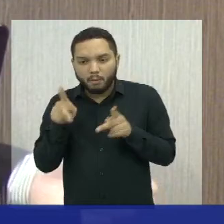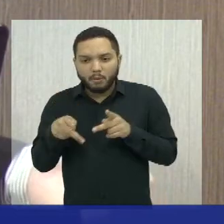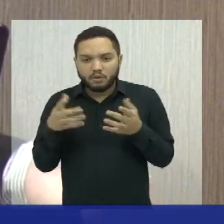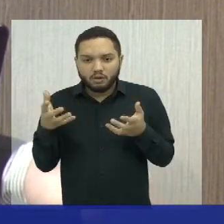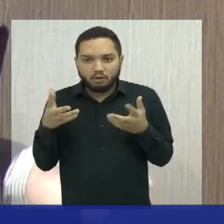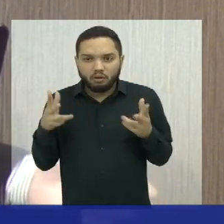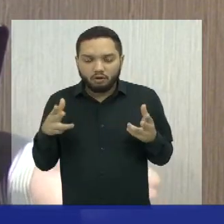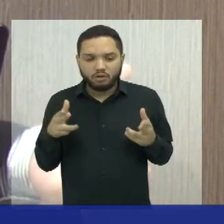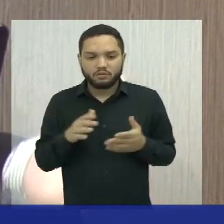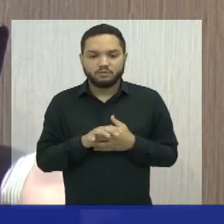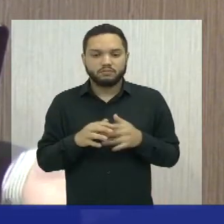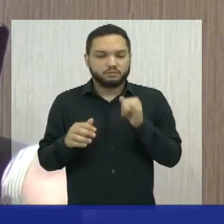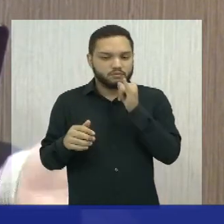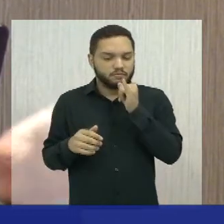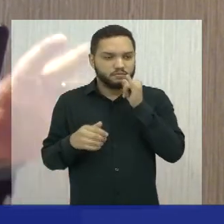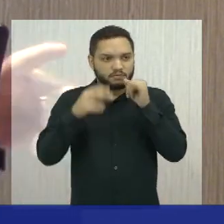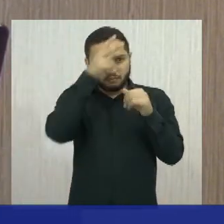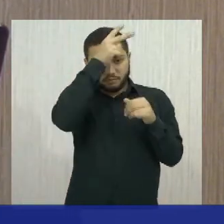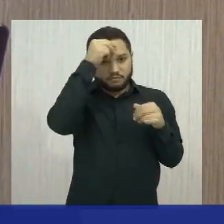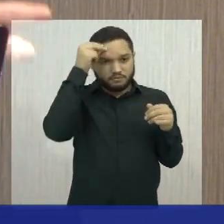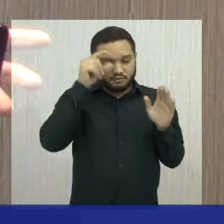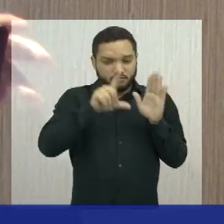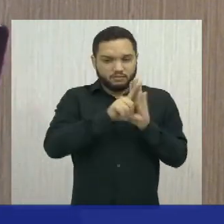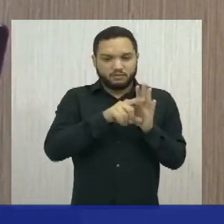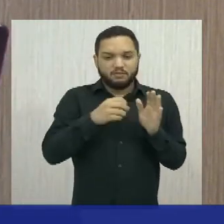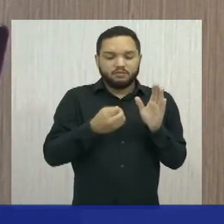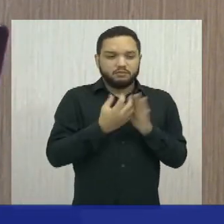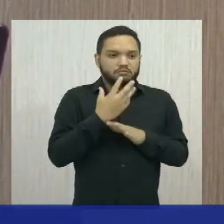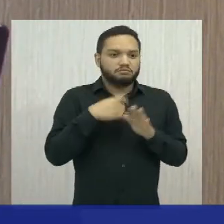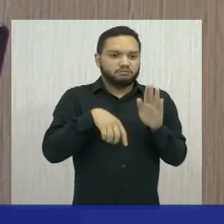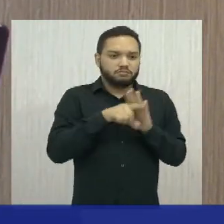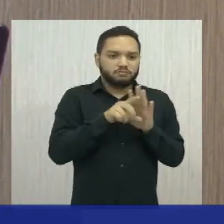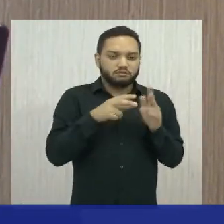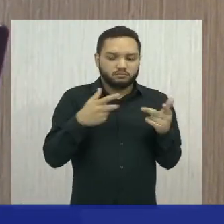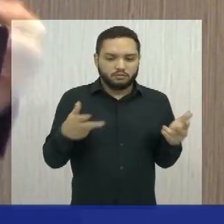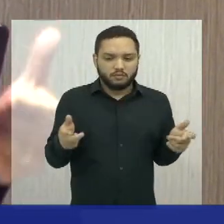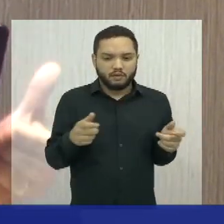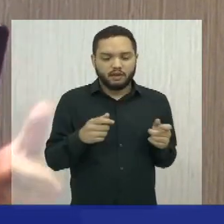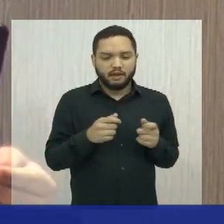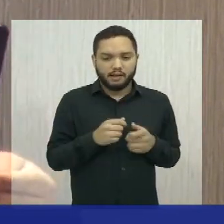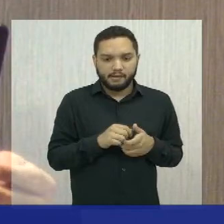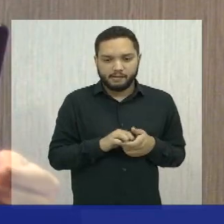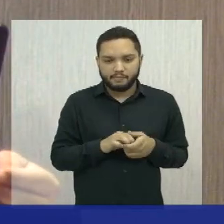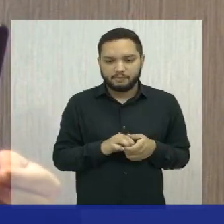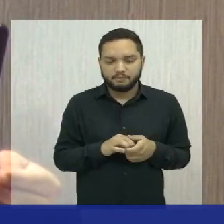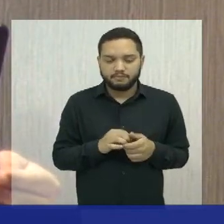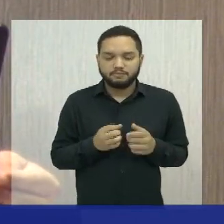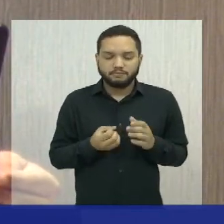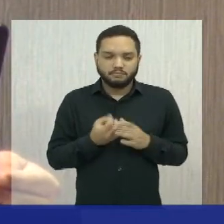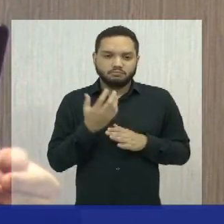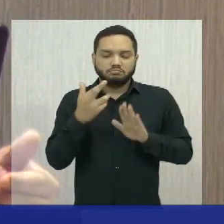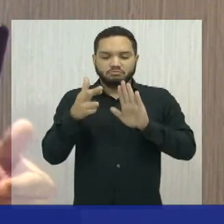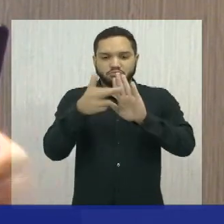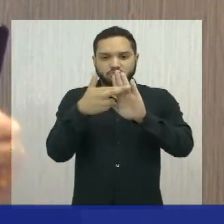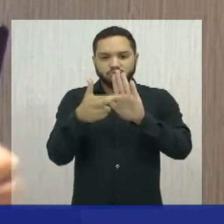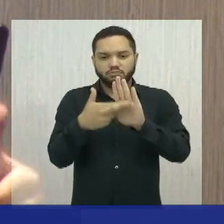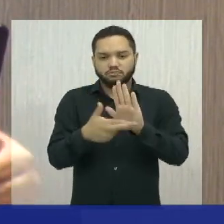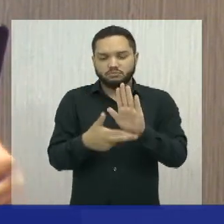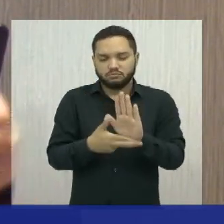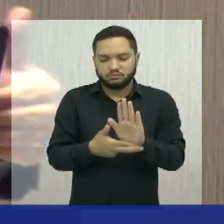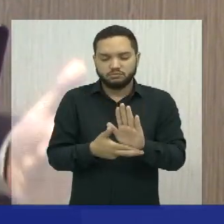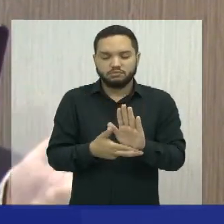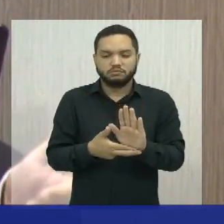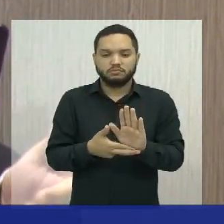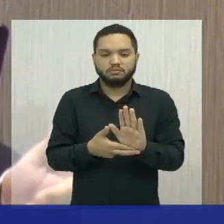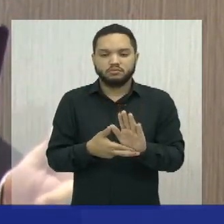quando ele vai aprovar uma lei, ele precisa mandar, se ele for criar algum mecanismo, se ele não for regulamentar, se ele